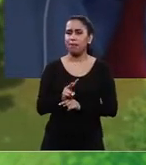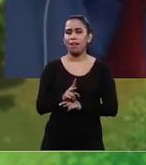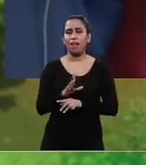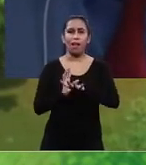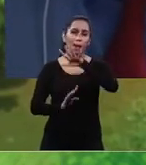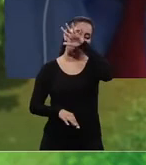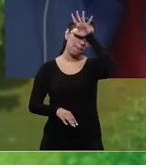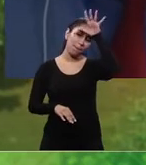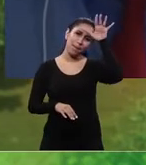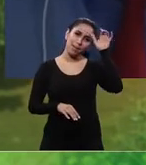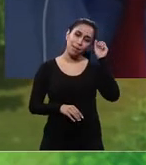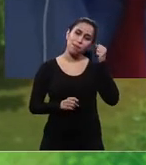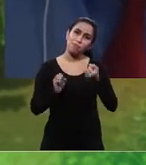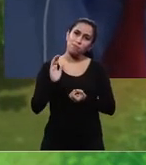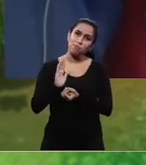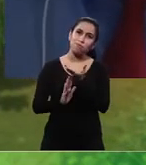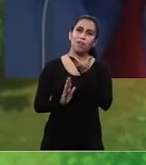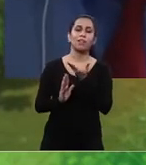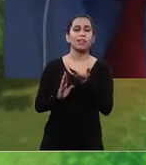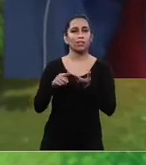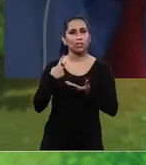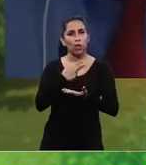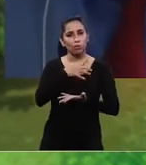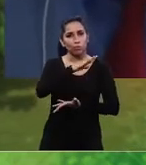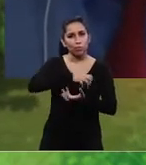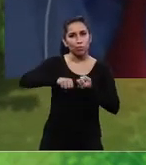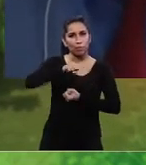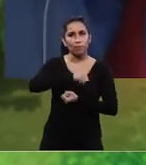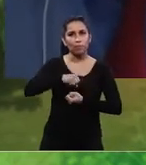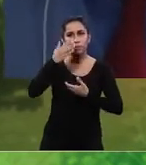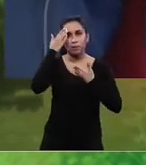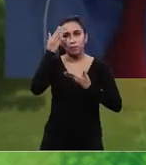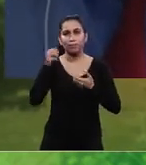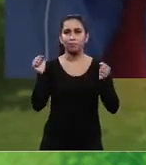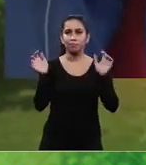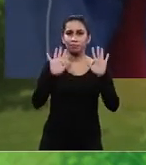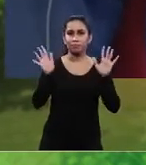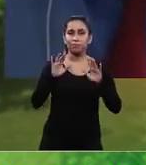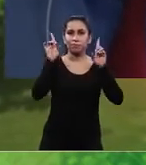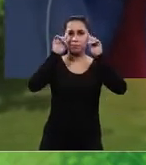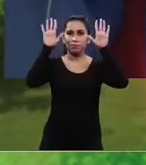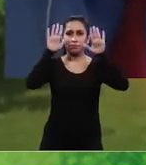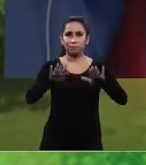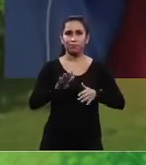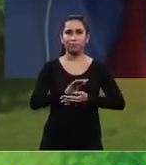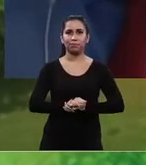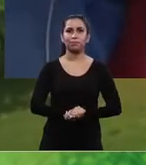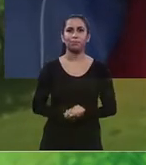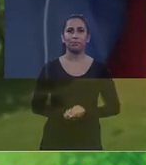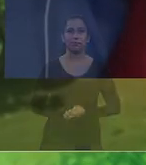Amazônia, produzindo com sustentabilidade. Muito obrigado a todos, que Deus os abençoe.